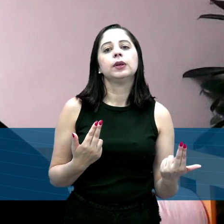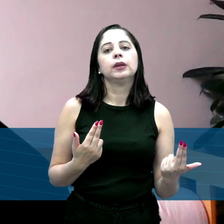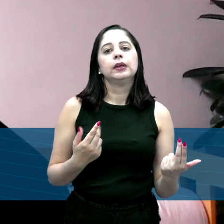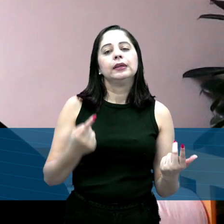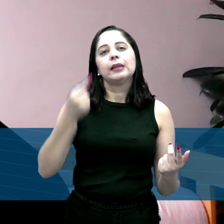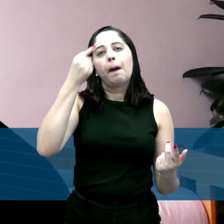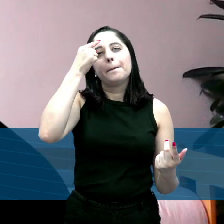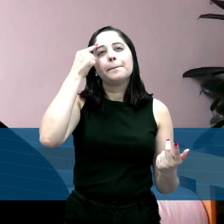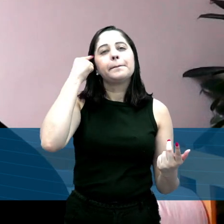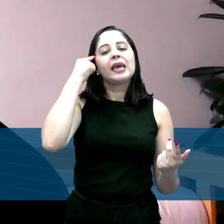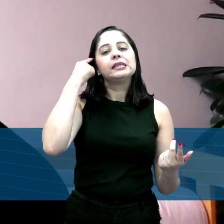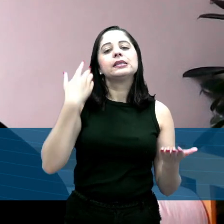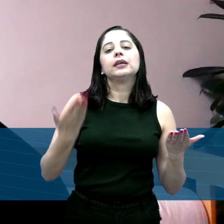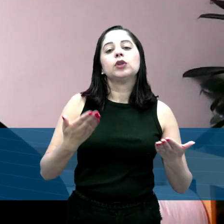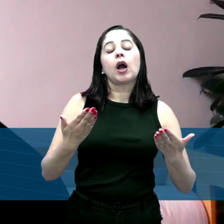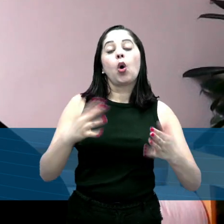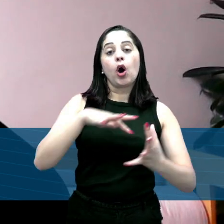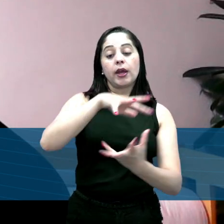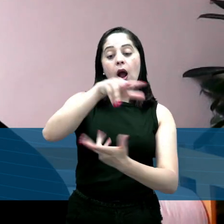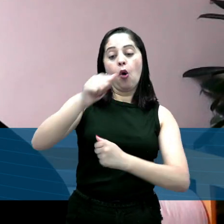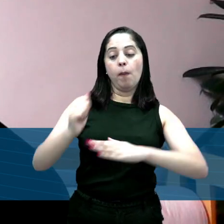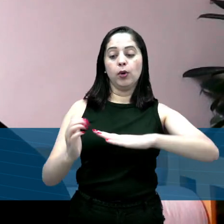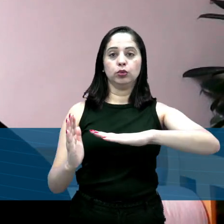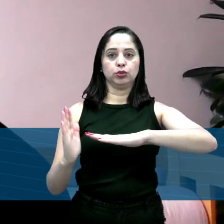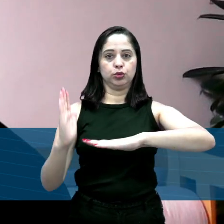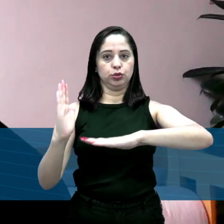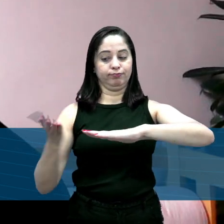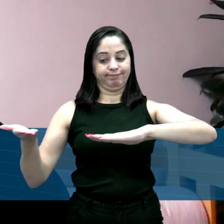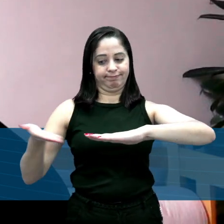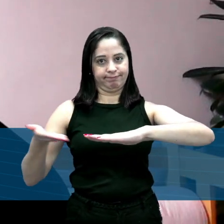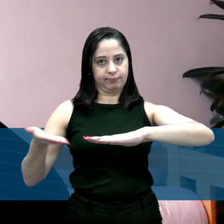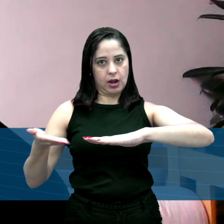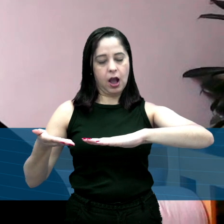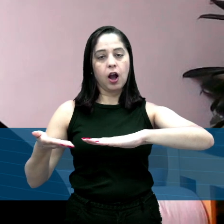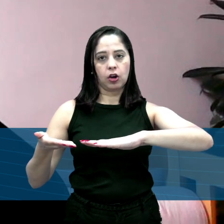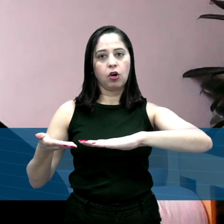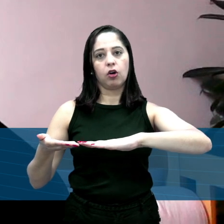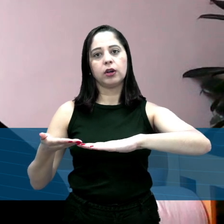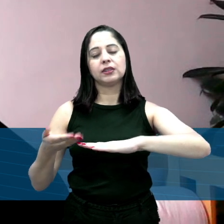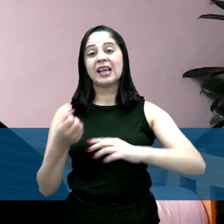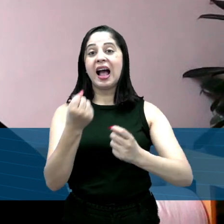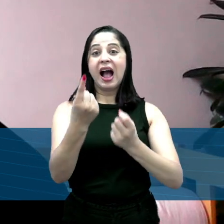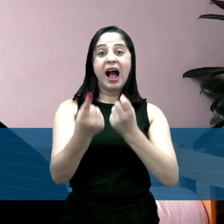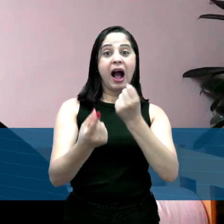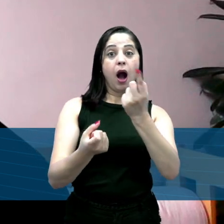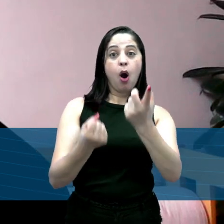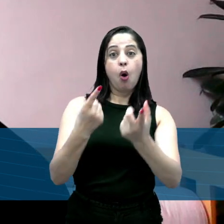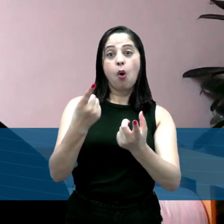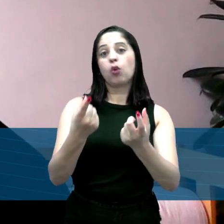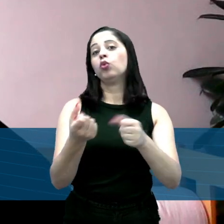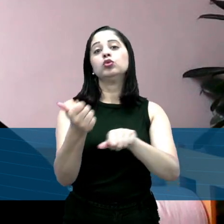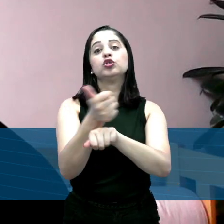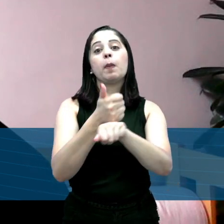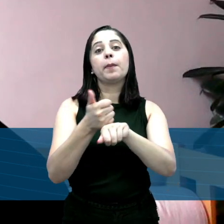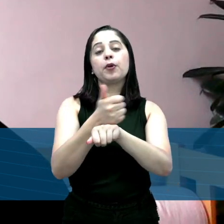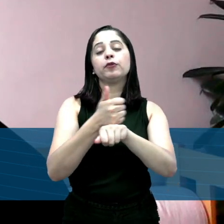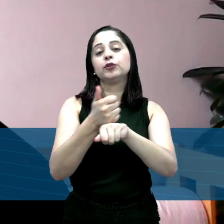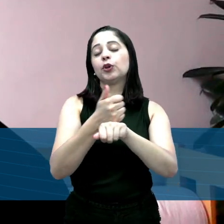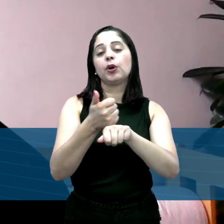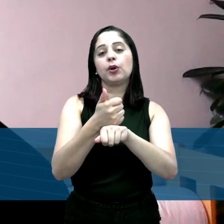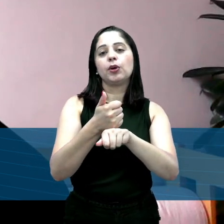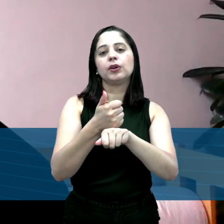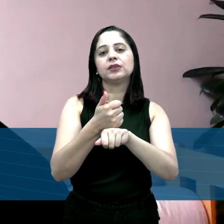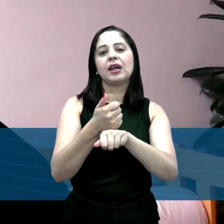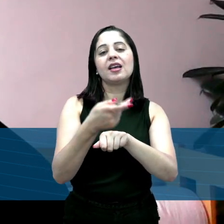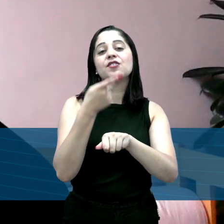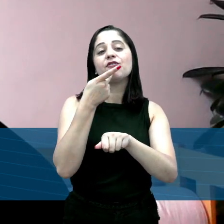Olhando de forma contemporânea, observa-se um fenômeno em que alguns especialistas chamam de neomadismo, né?